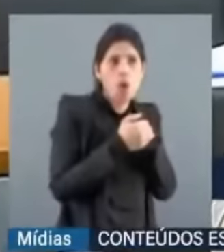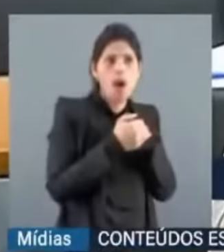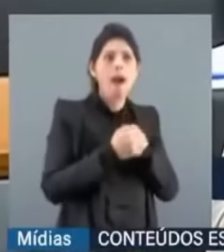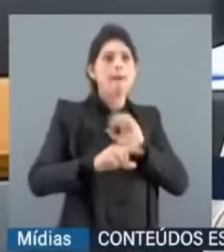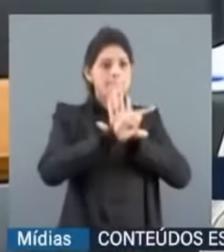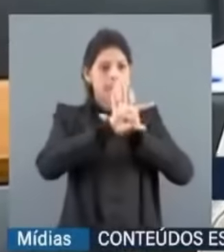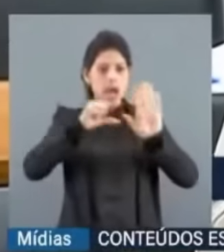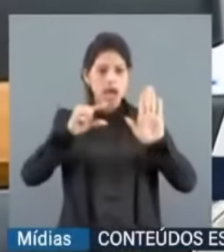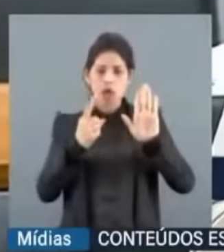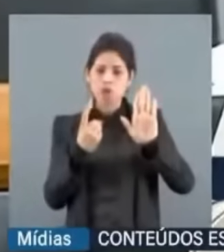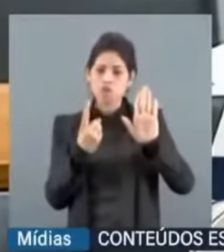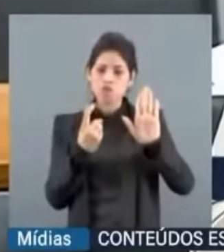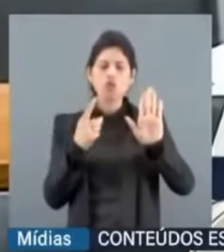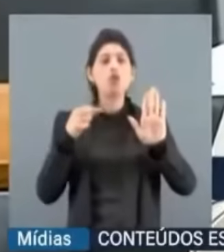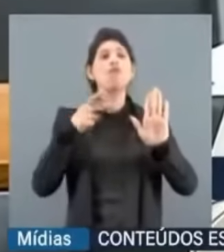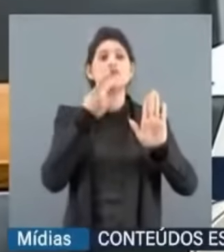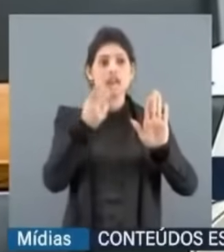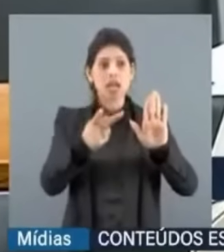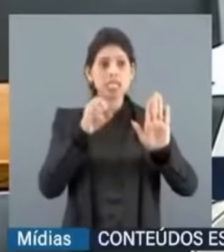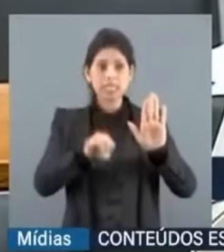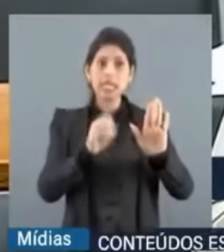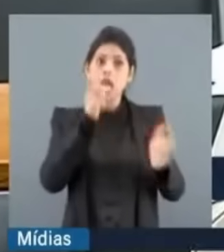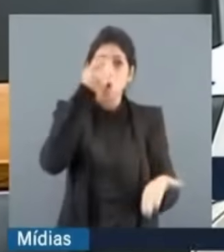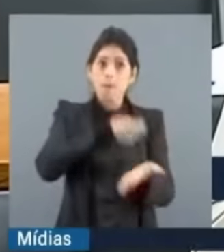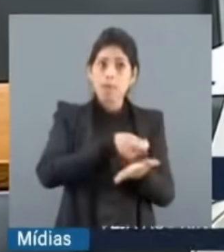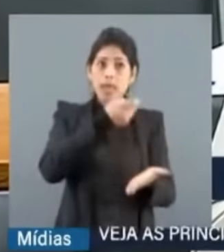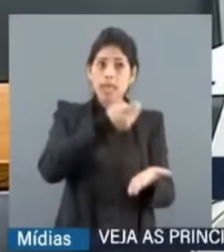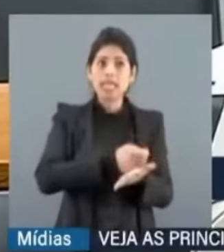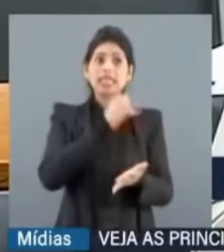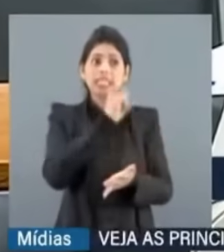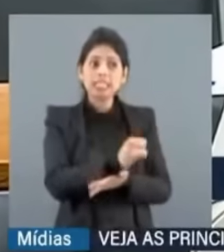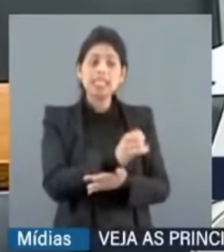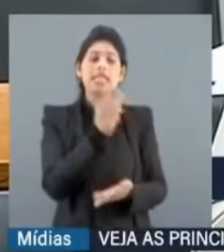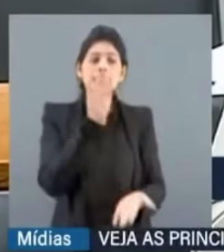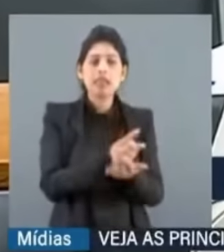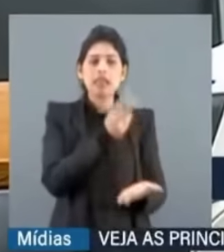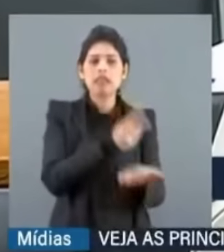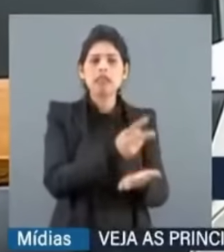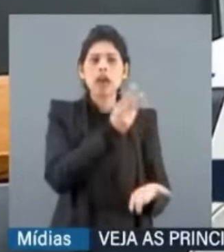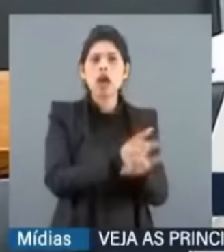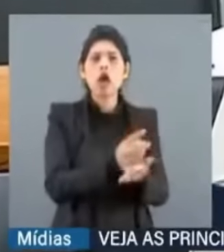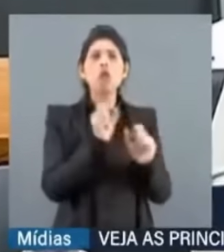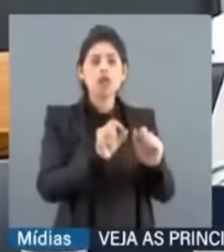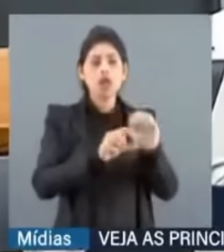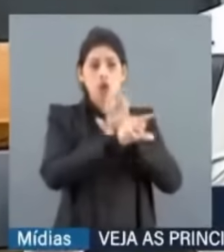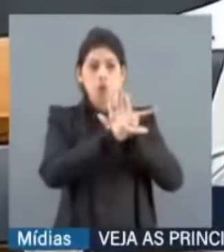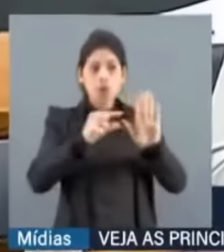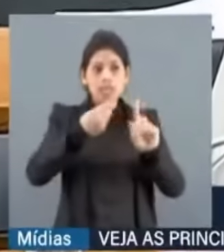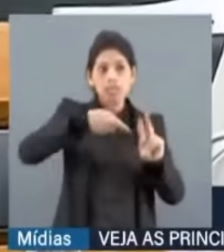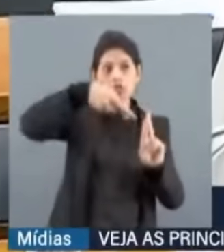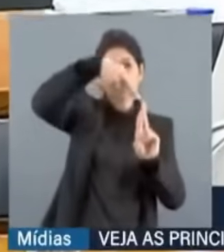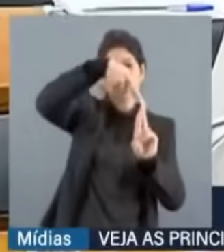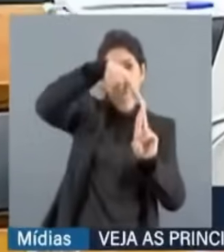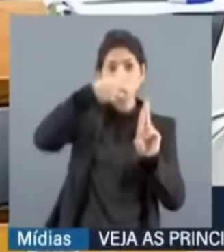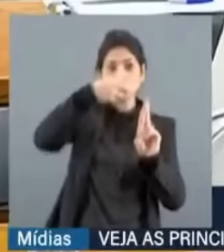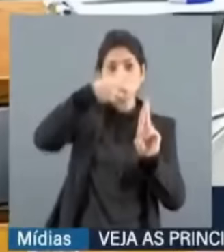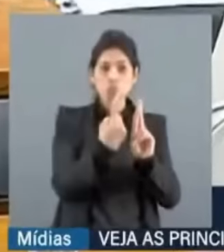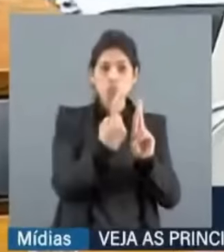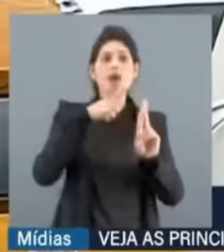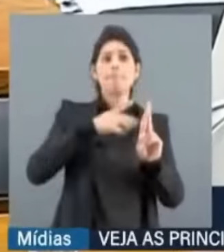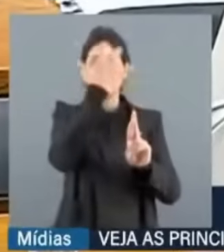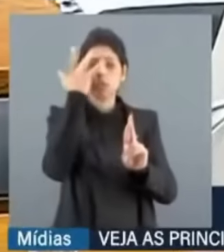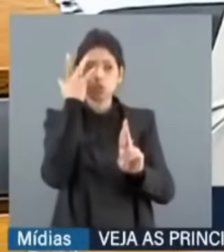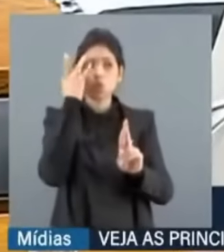sem estar com as roupas formais, tal, realmente assim, tipo, parecia que estava de pijama. Verdade é essa, parecia que estava de pijama e